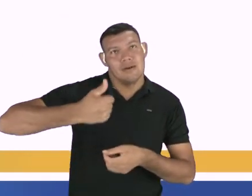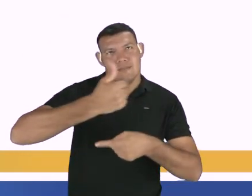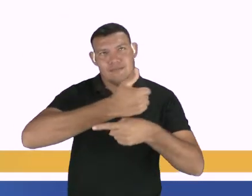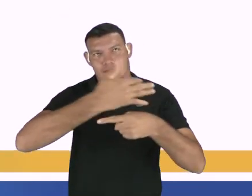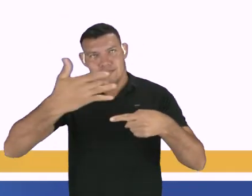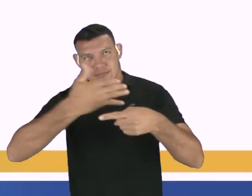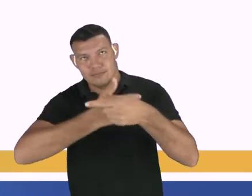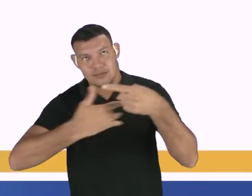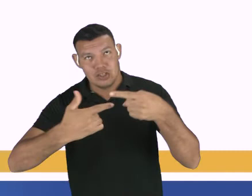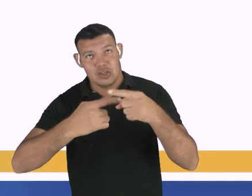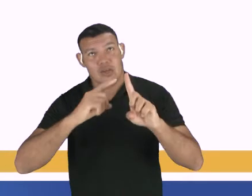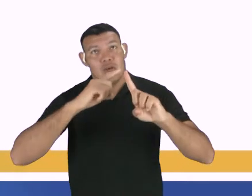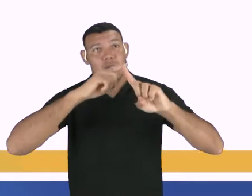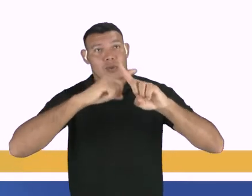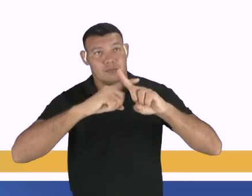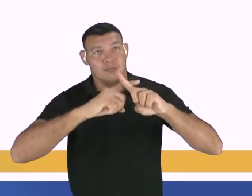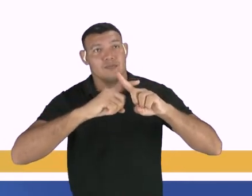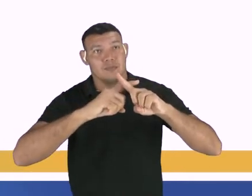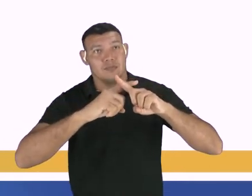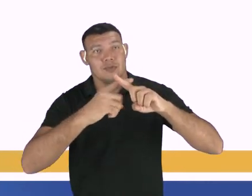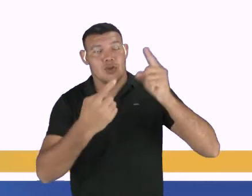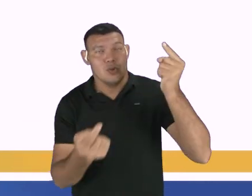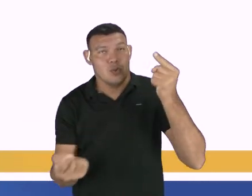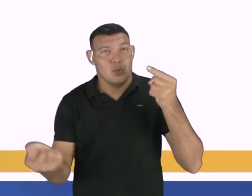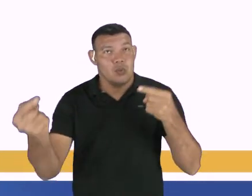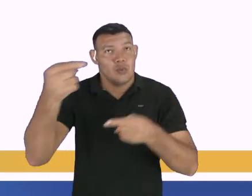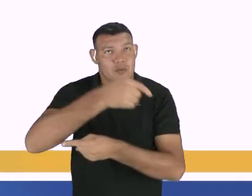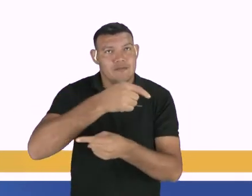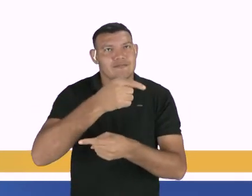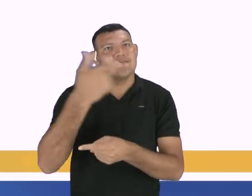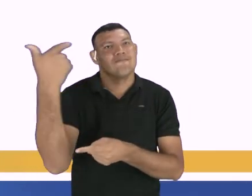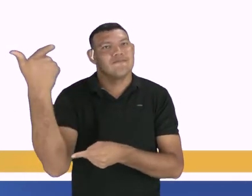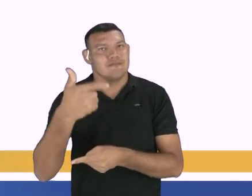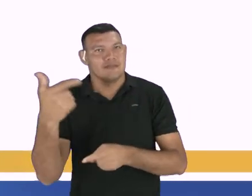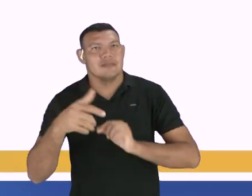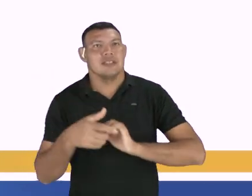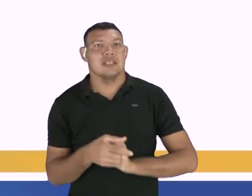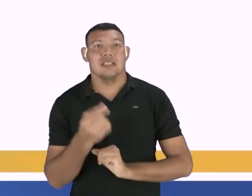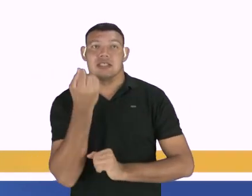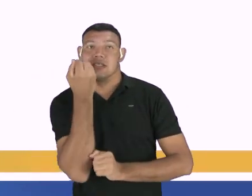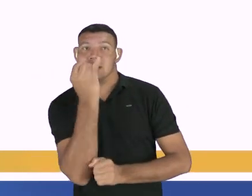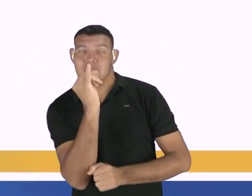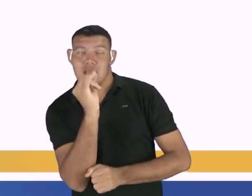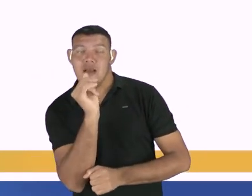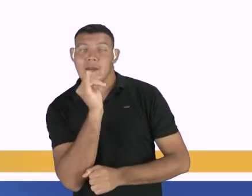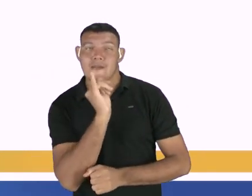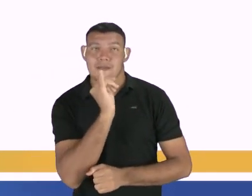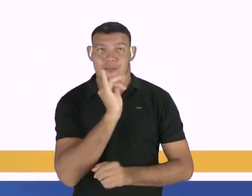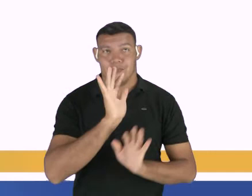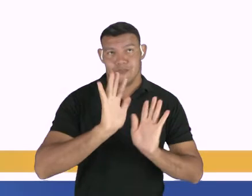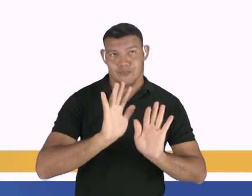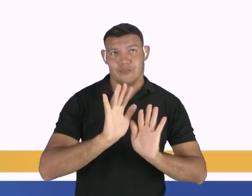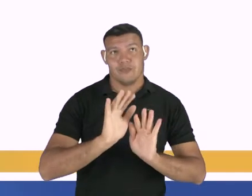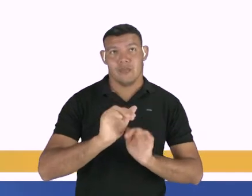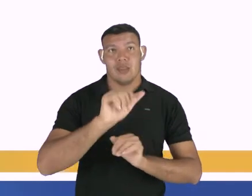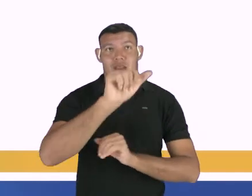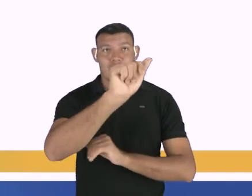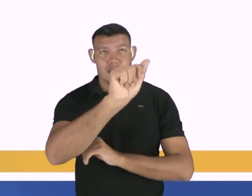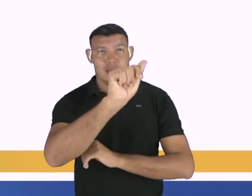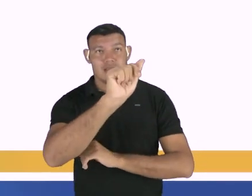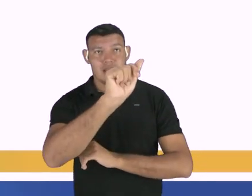segunda. Então, o que eu tenho aí? Se eu tenho A sobre B dividido por C sobre